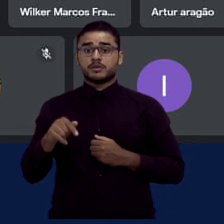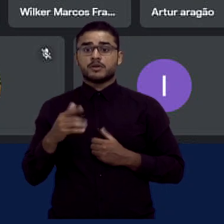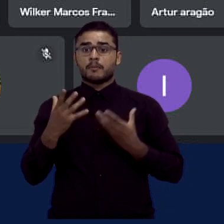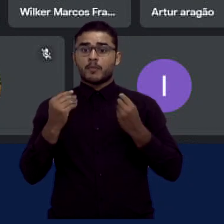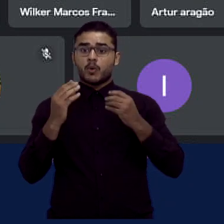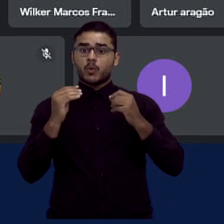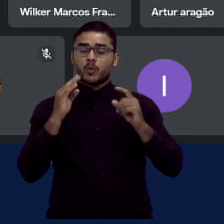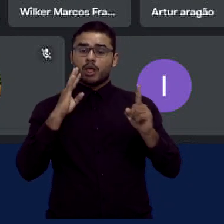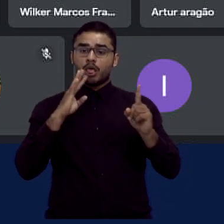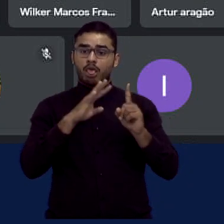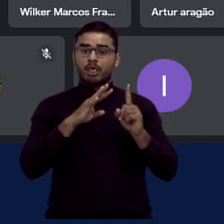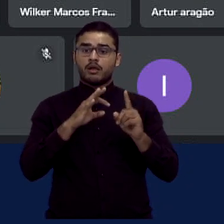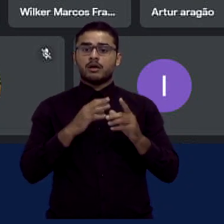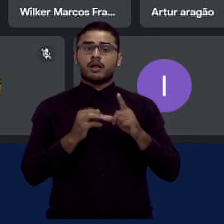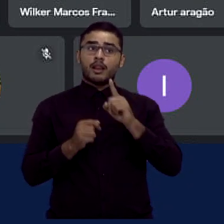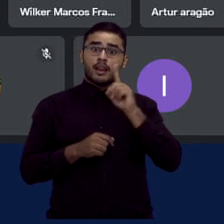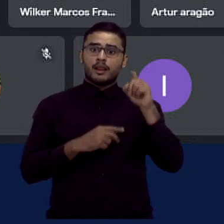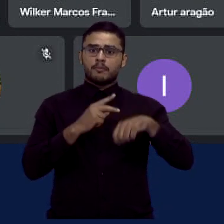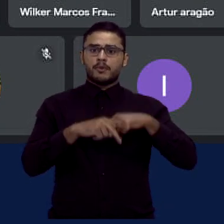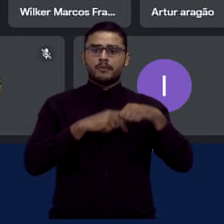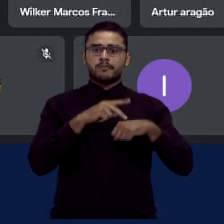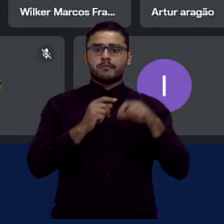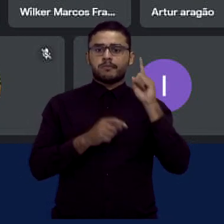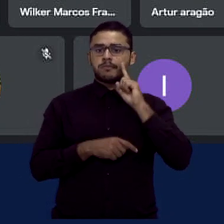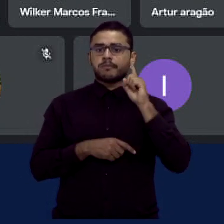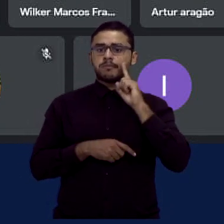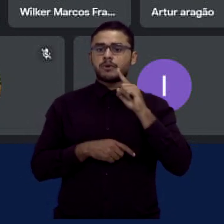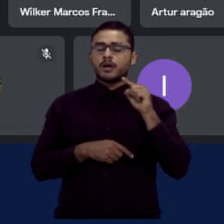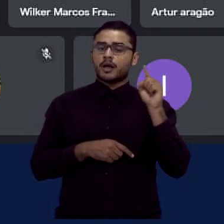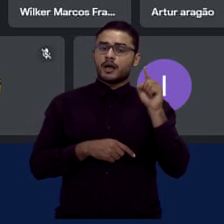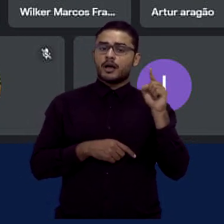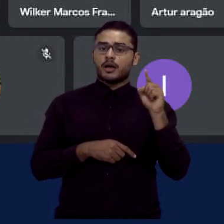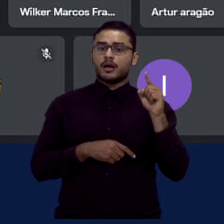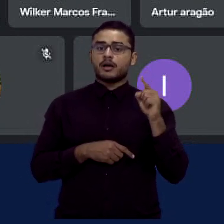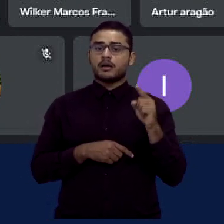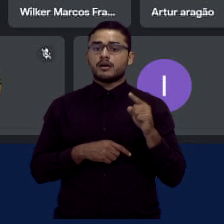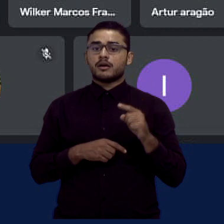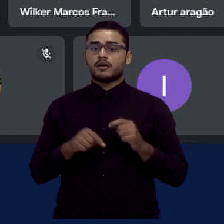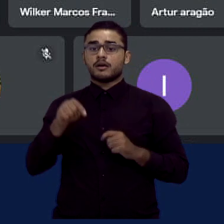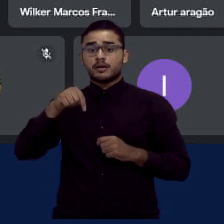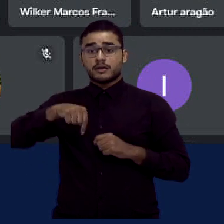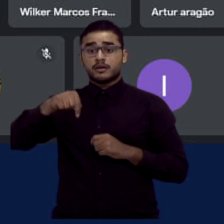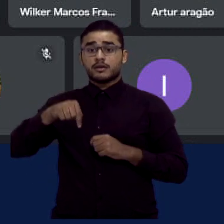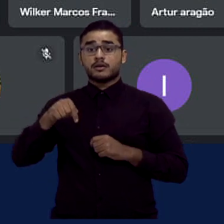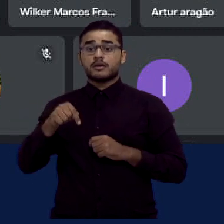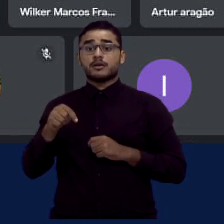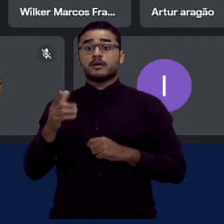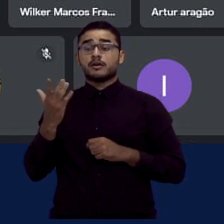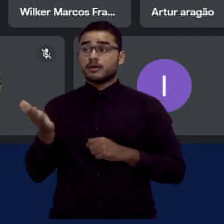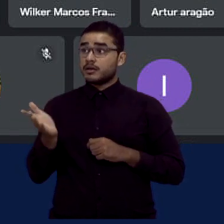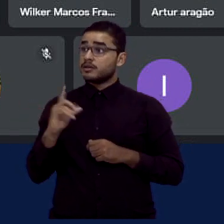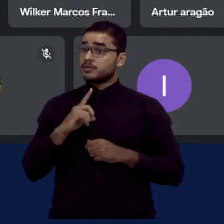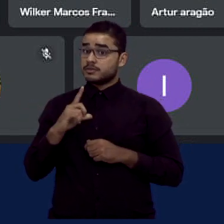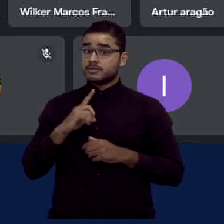mais. Tem 2 documentários sobre ele que foram feitos por brasileiros, não por americanos. Uhum.